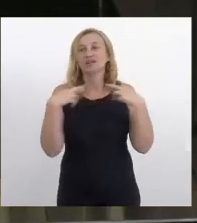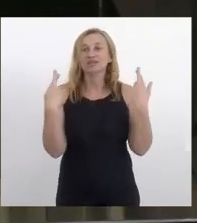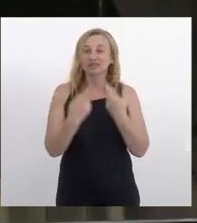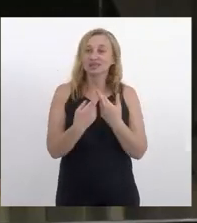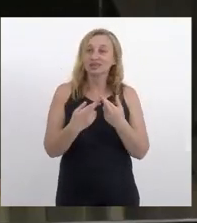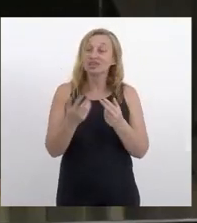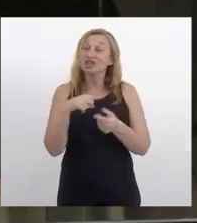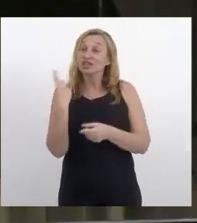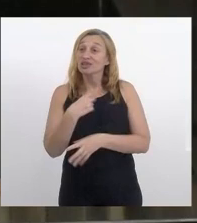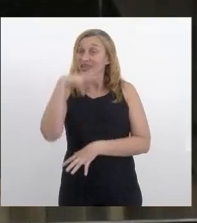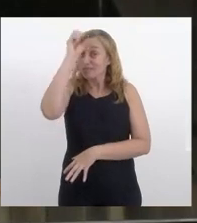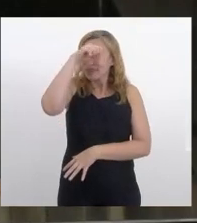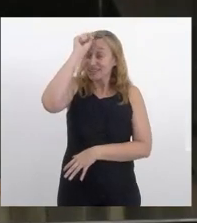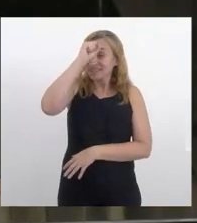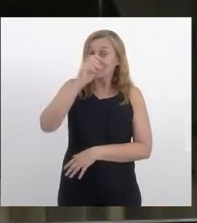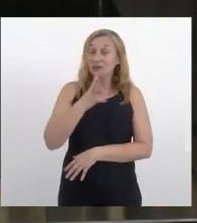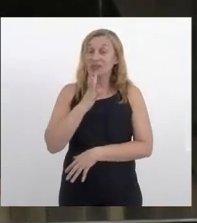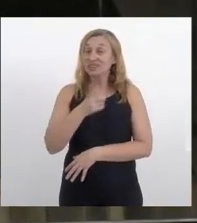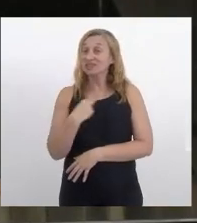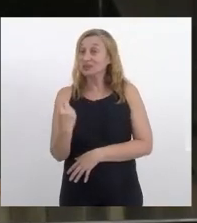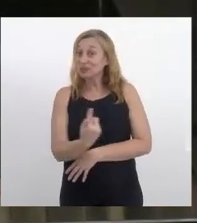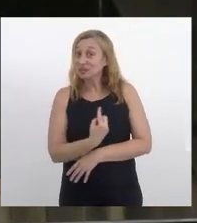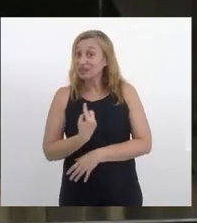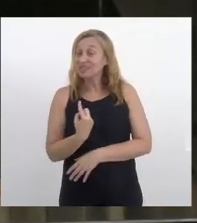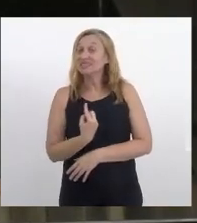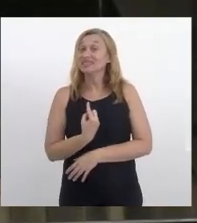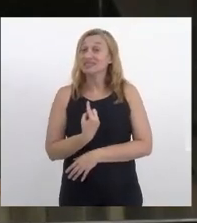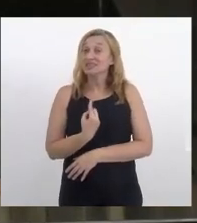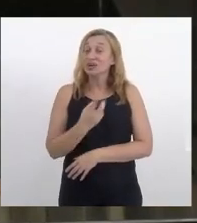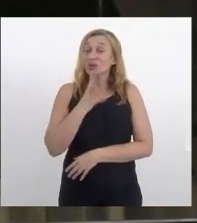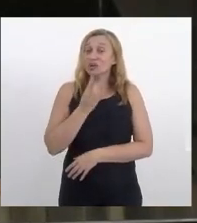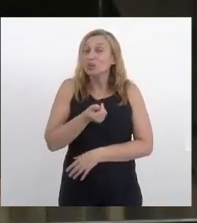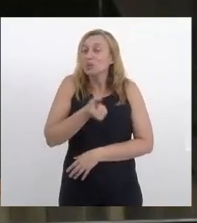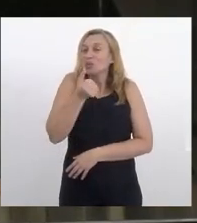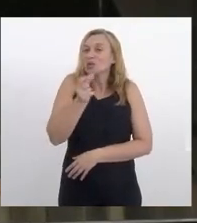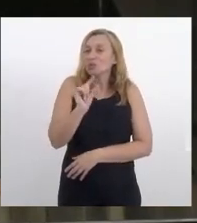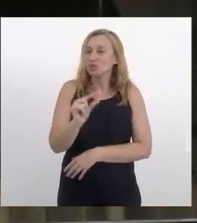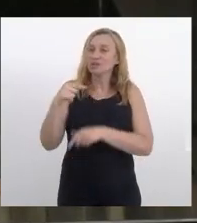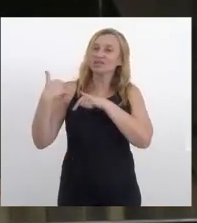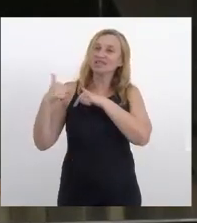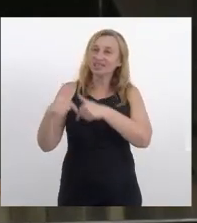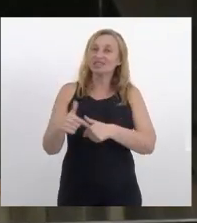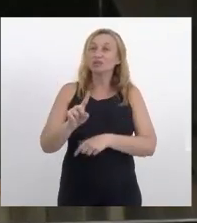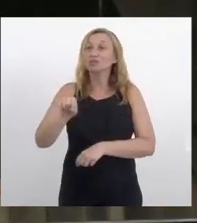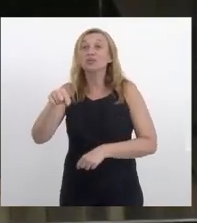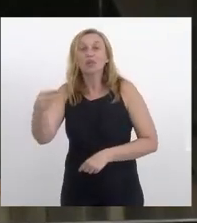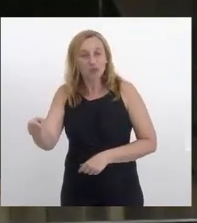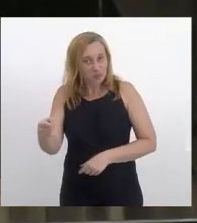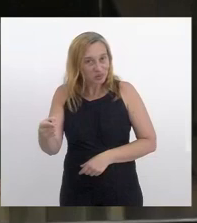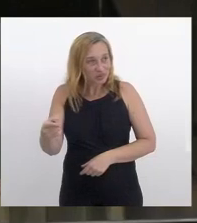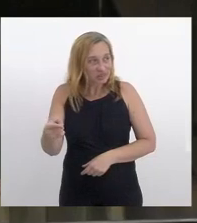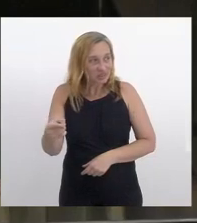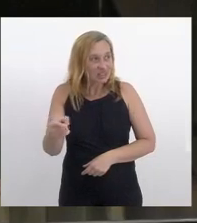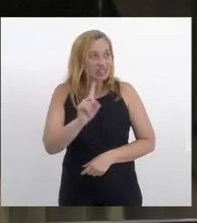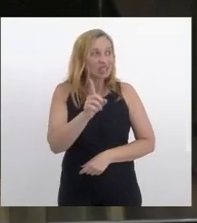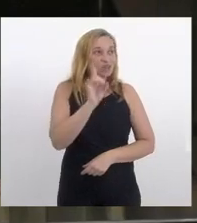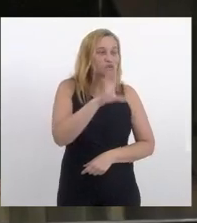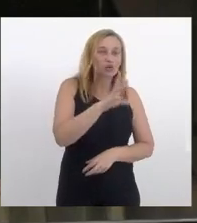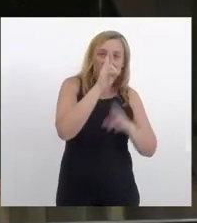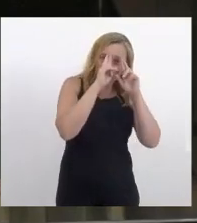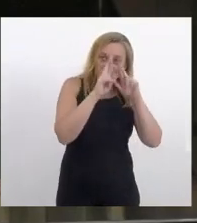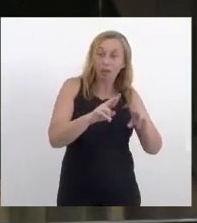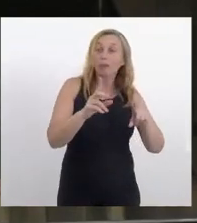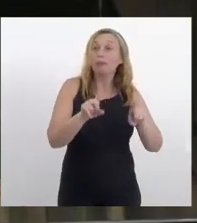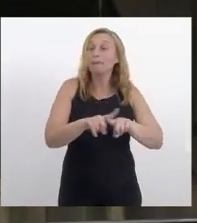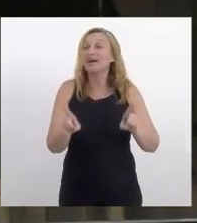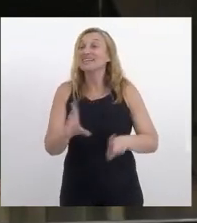nós aprendemos a nos conhecer, a conhecer um pouco da tradição do outro e a não só respeitar, mas